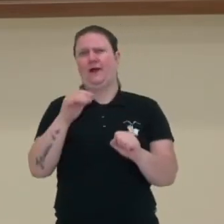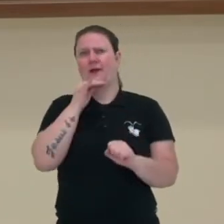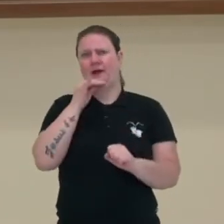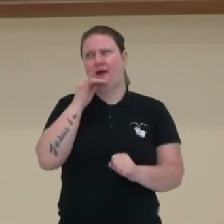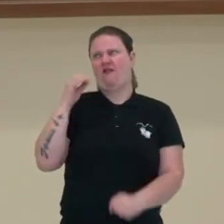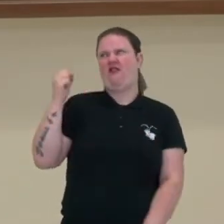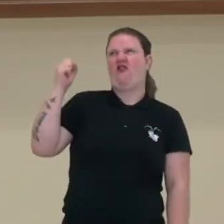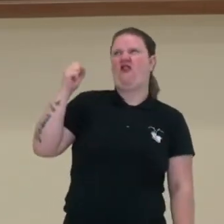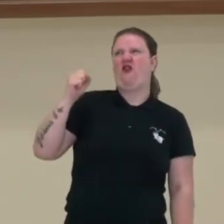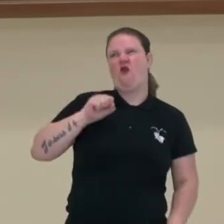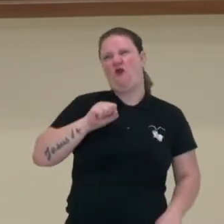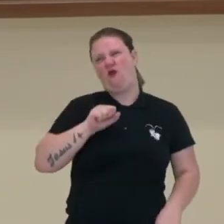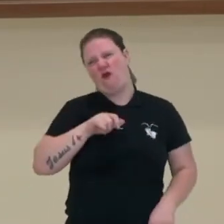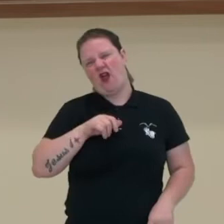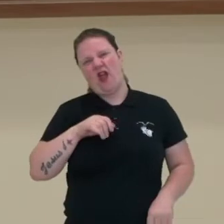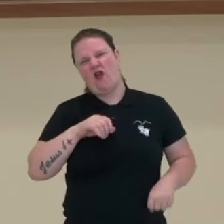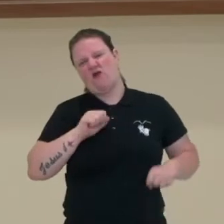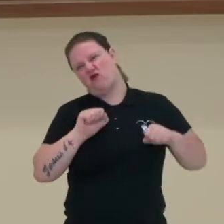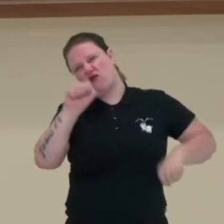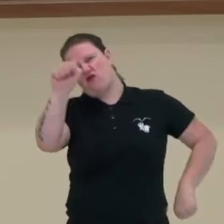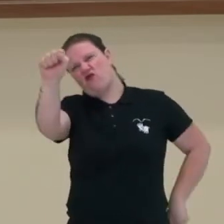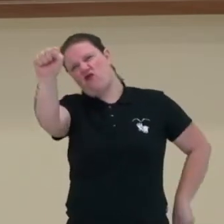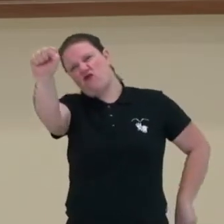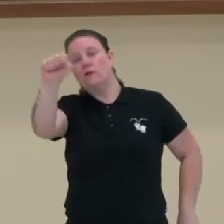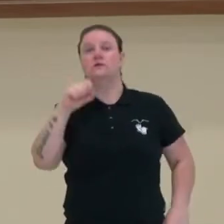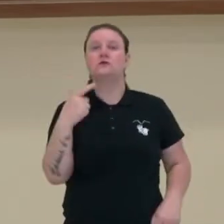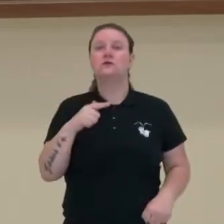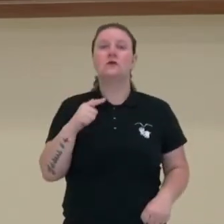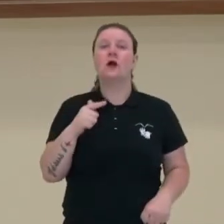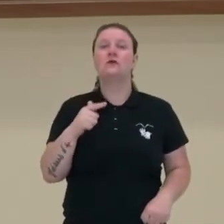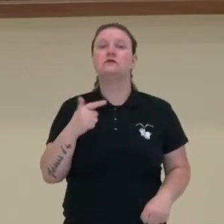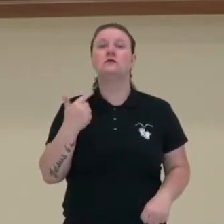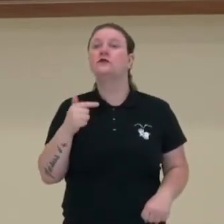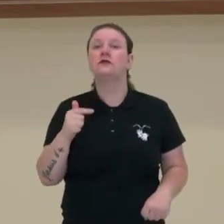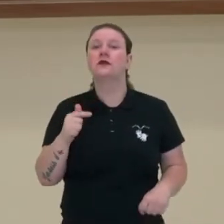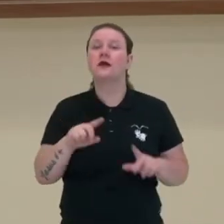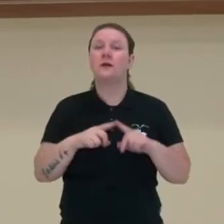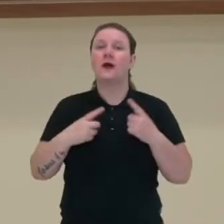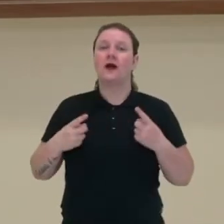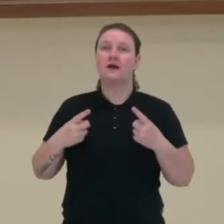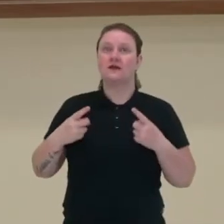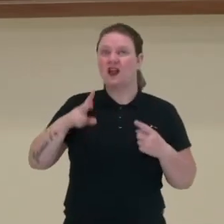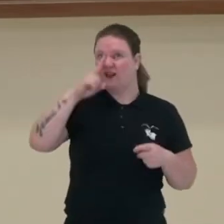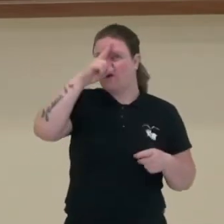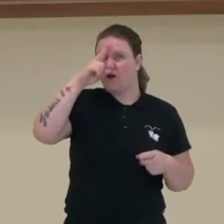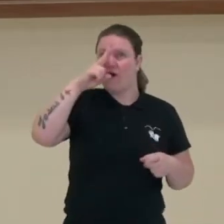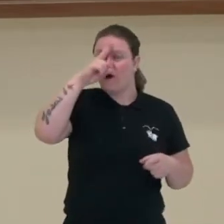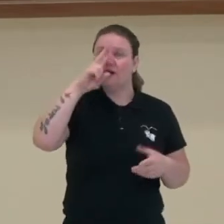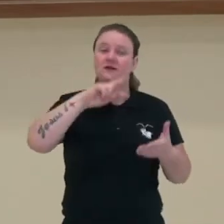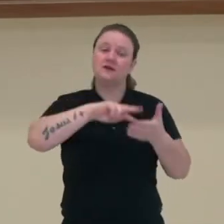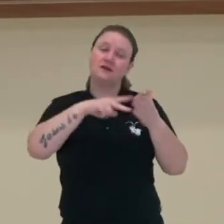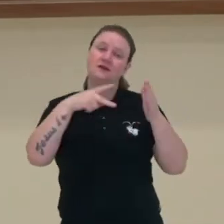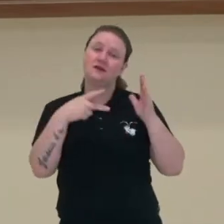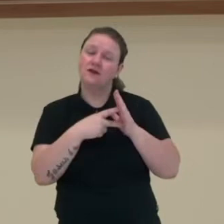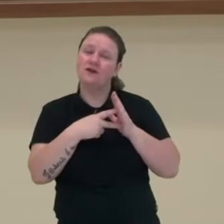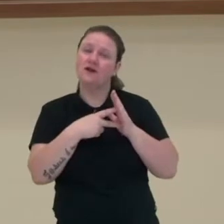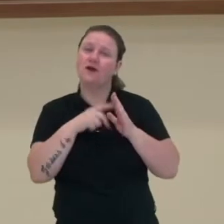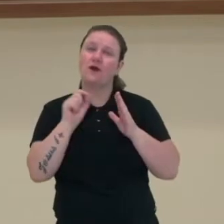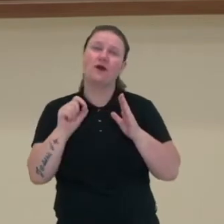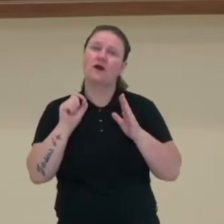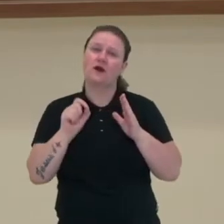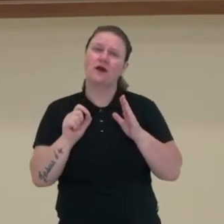força, voar, ser invisível. Só que essa super força e voar e ser invisível não existem no mundo